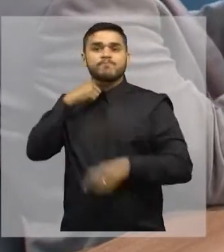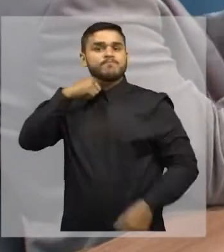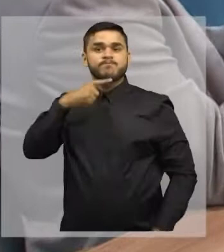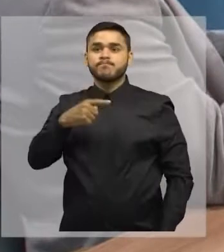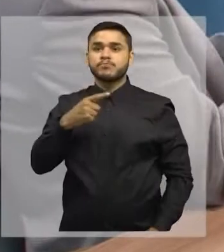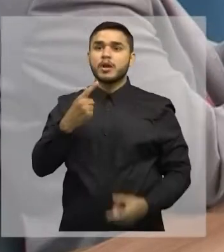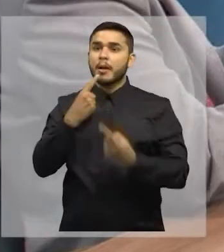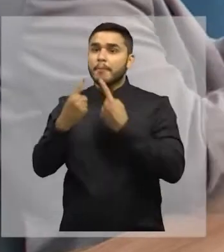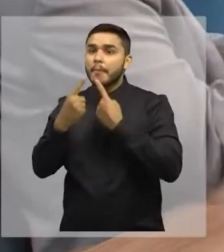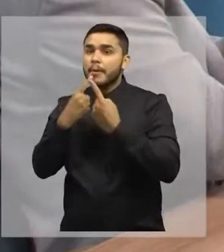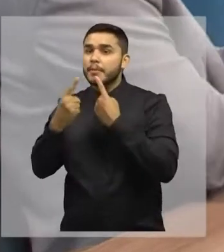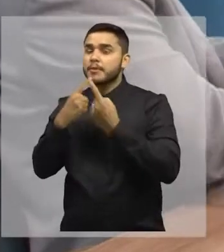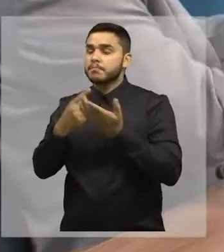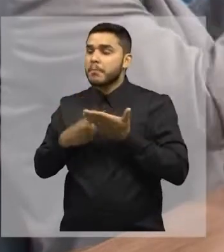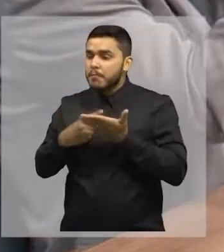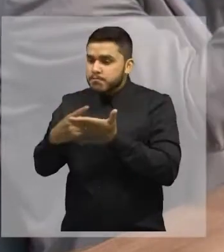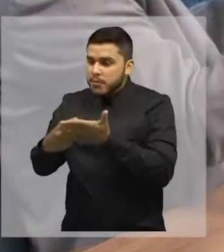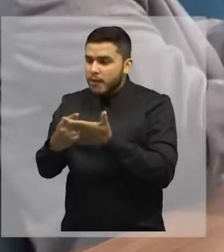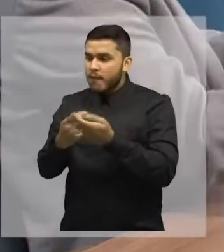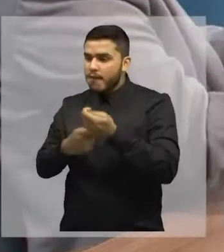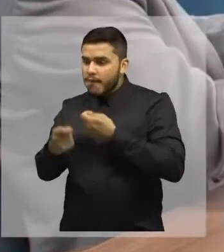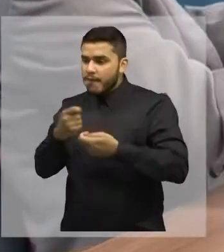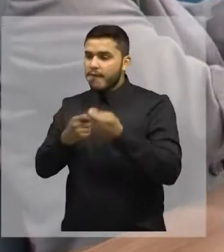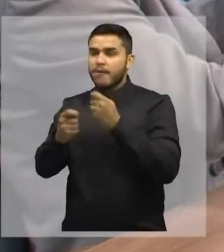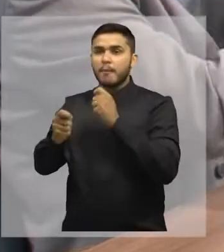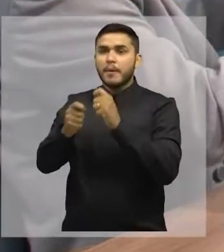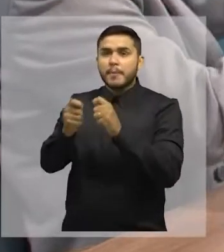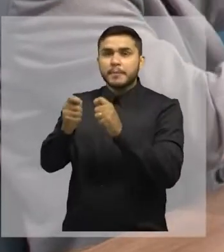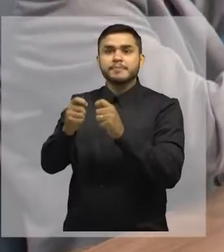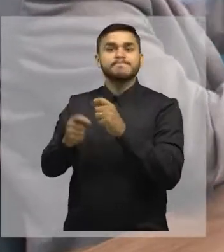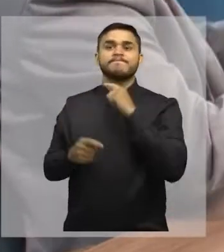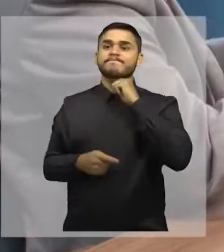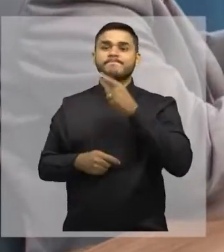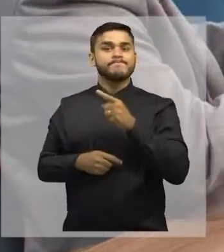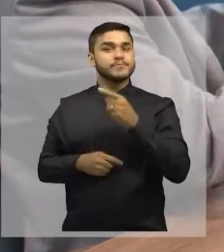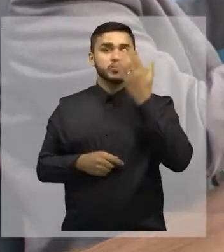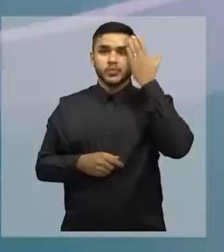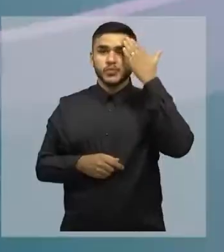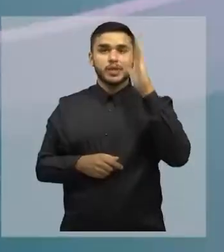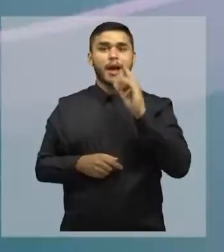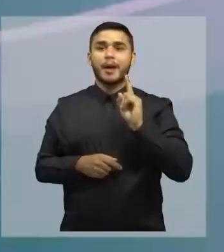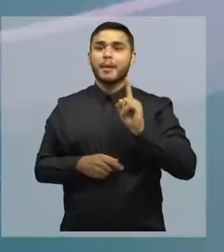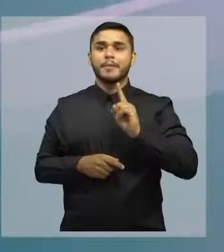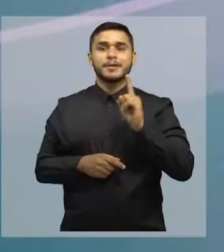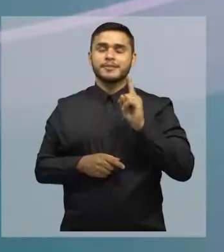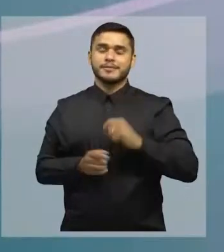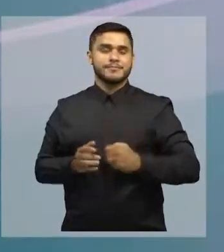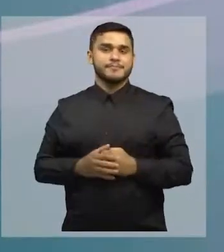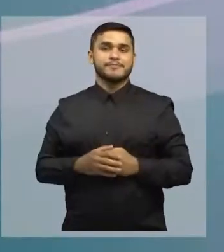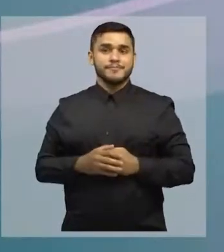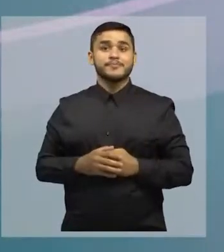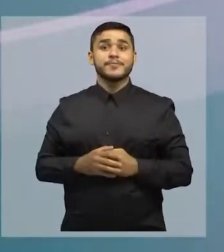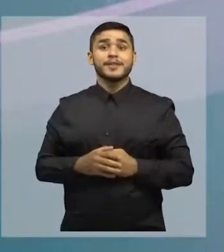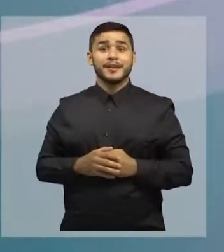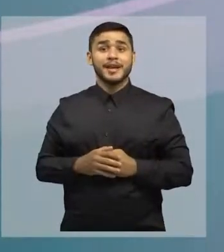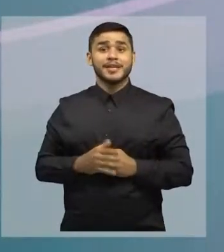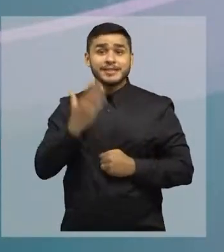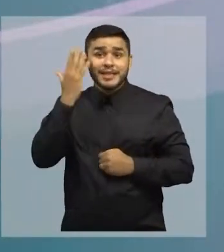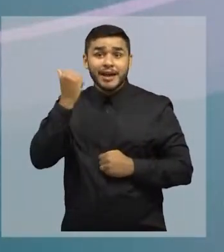vem para negociar, ele vem para romper com aquele discurso, que eu acredito que seja sincero, ele não tem capacidade nem de